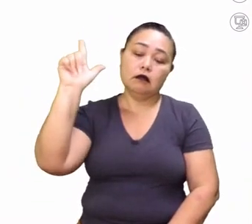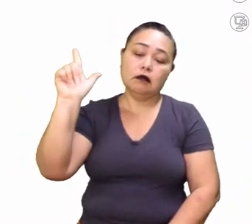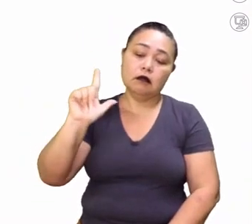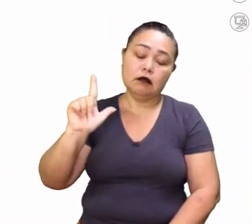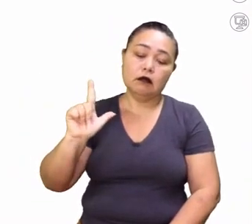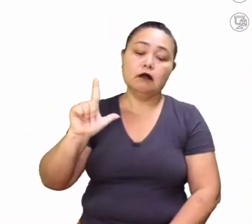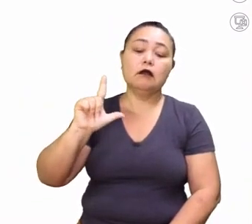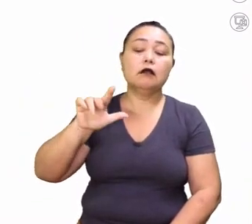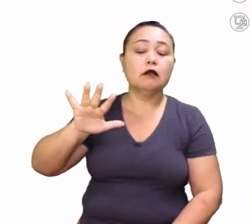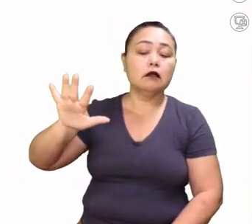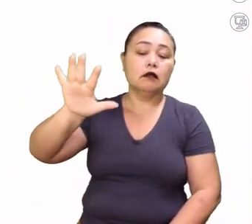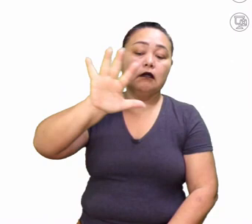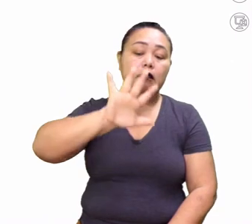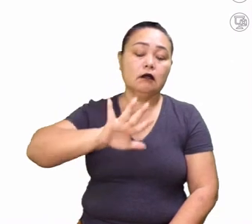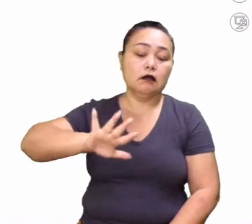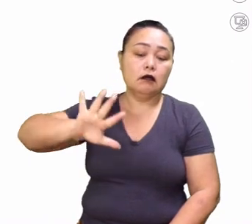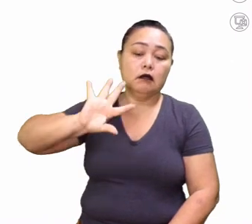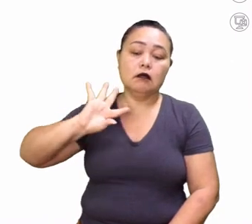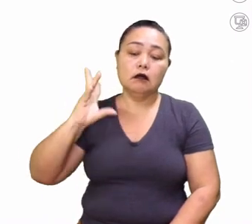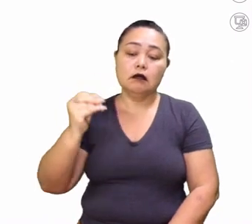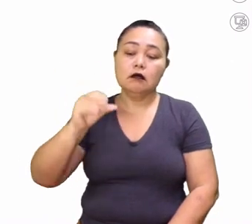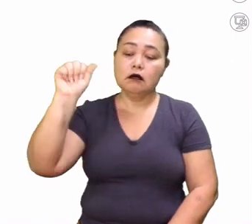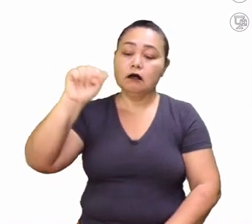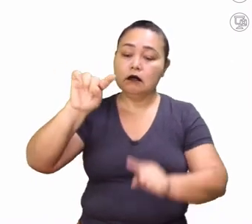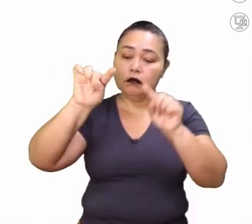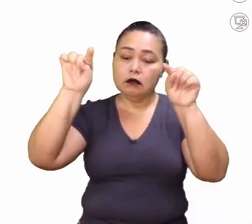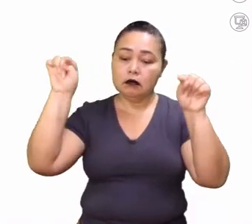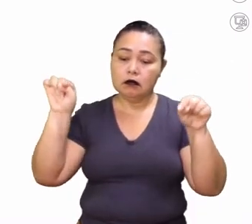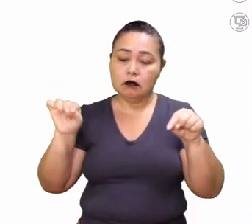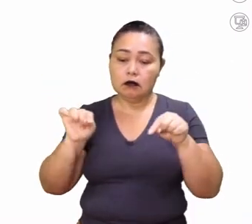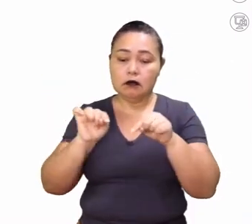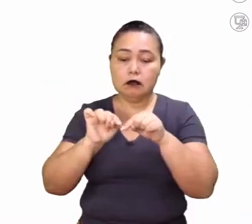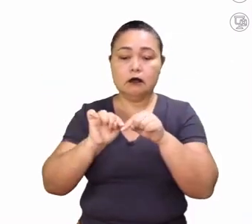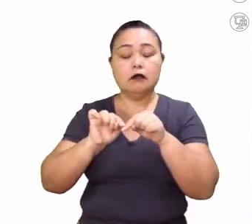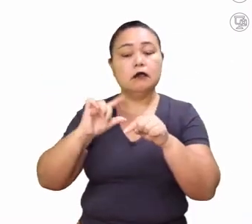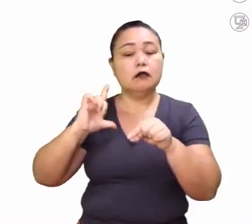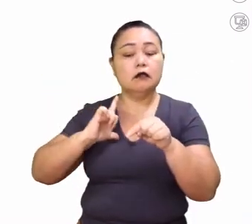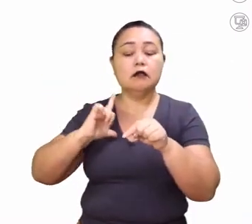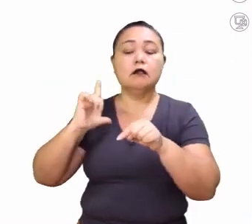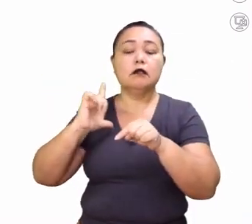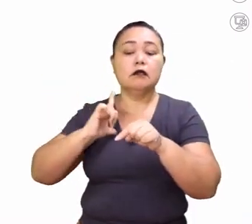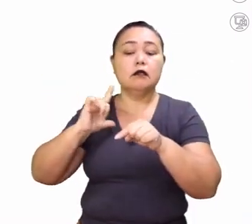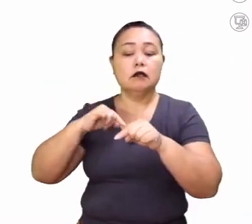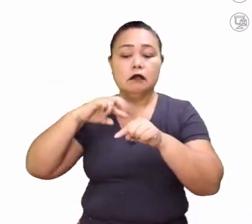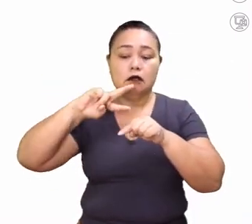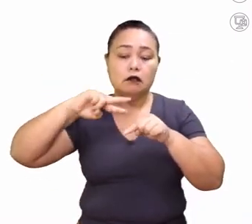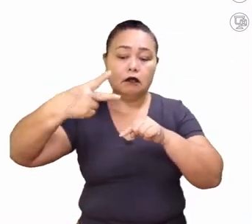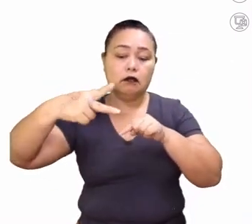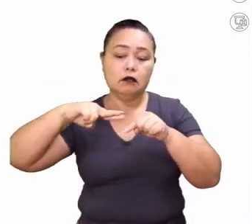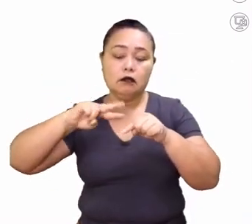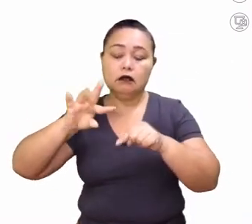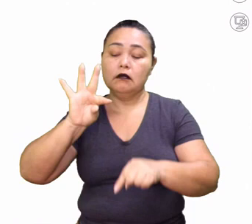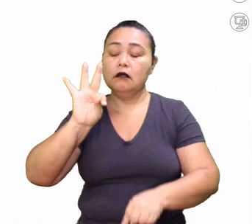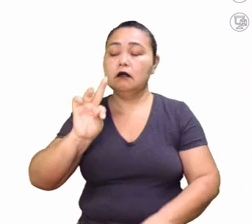Azul a área de toda a figura formada E aí nós temos o trabalho então